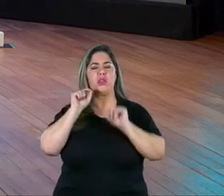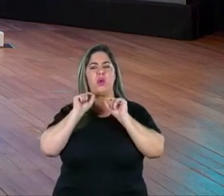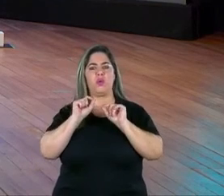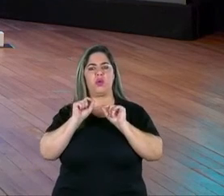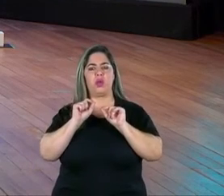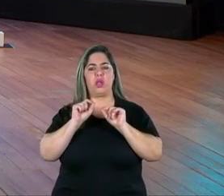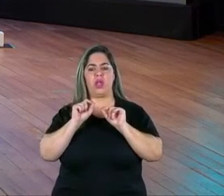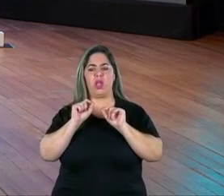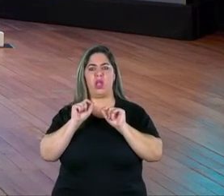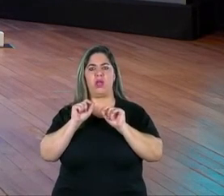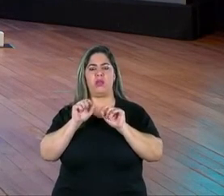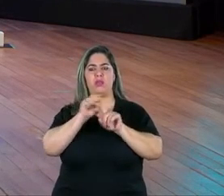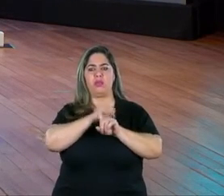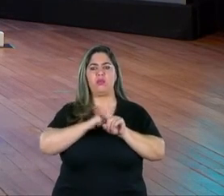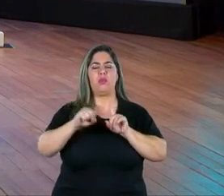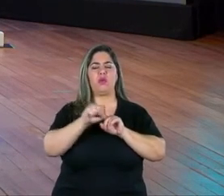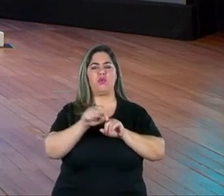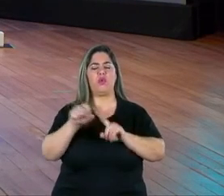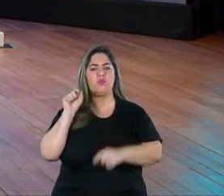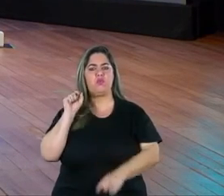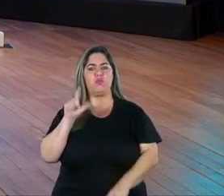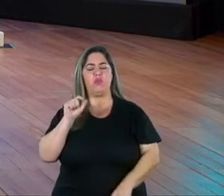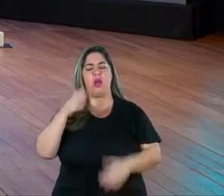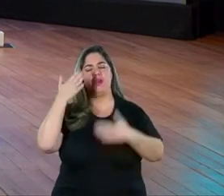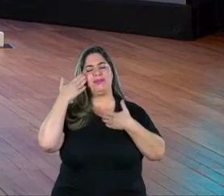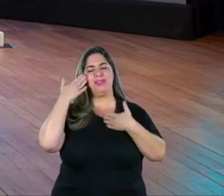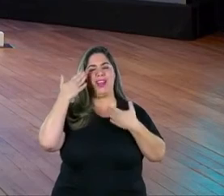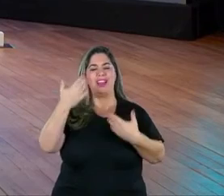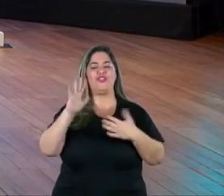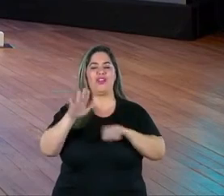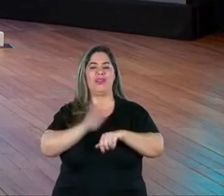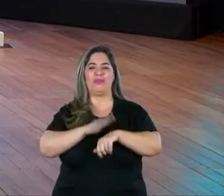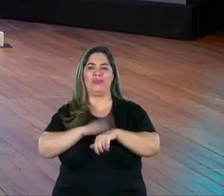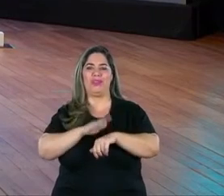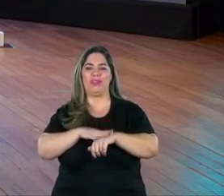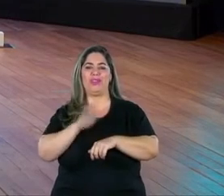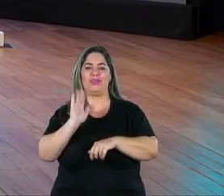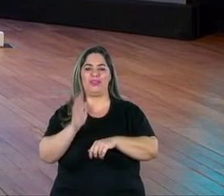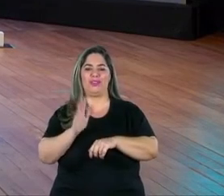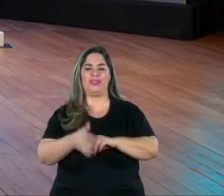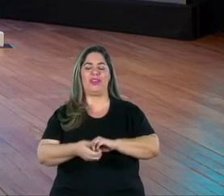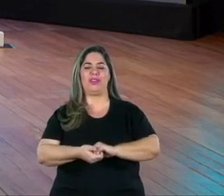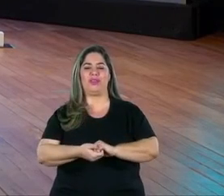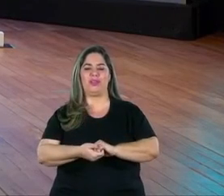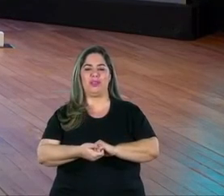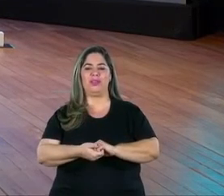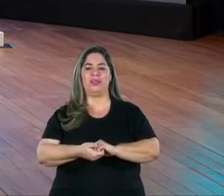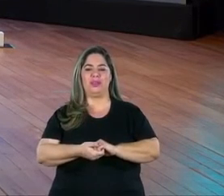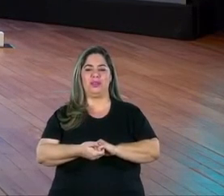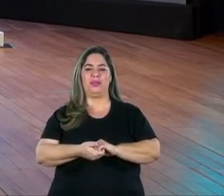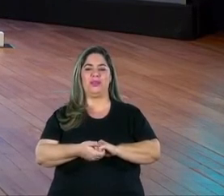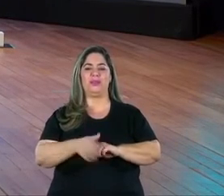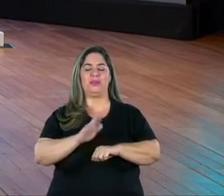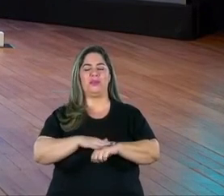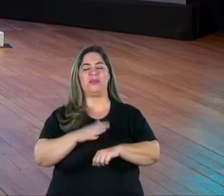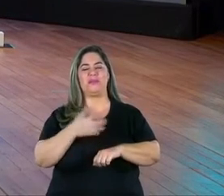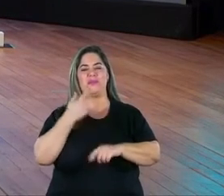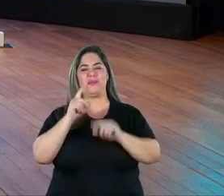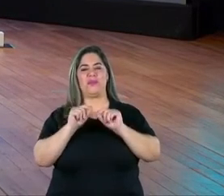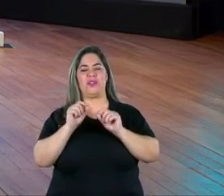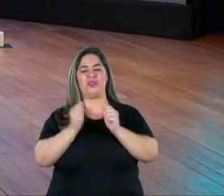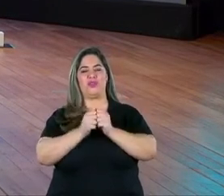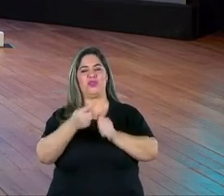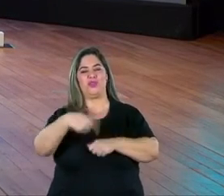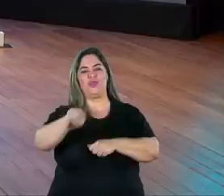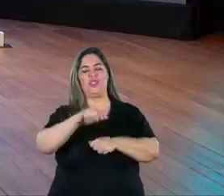e sistematizadora. E agradeço aqui, acho que já deu meu tempo, para fazer aí a fala com vocês.